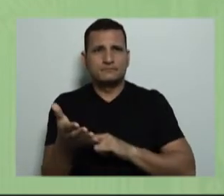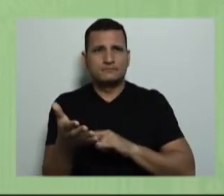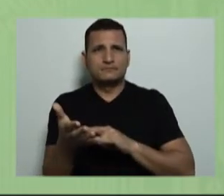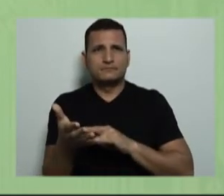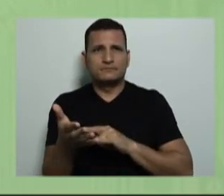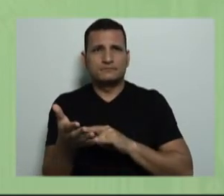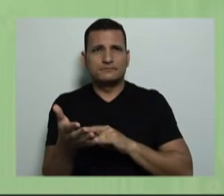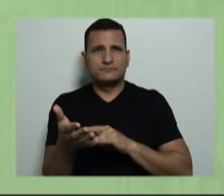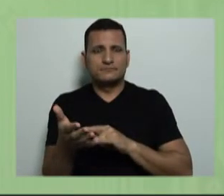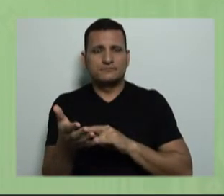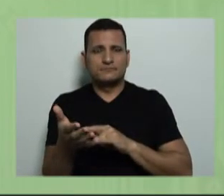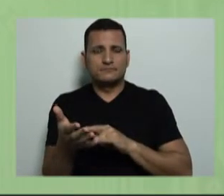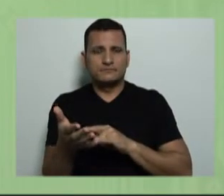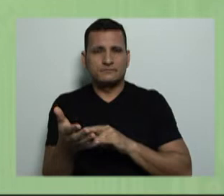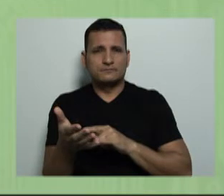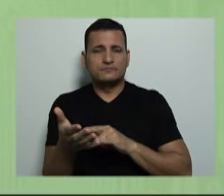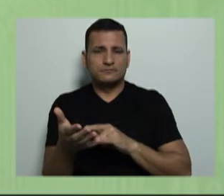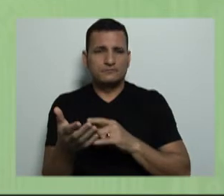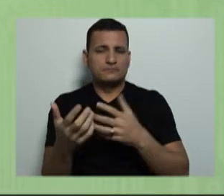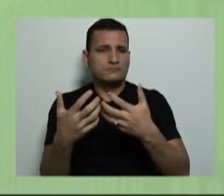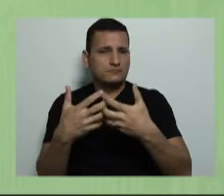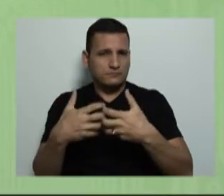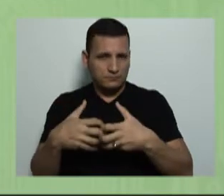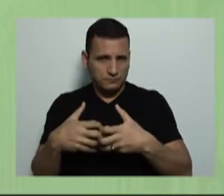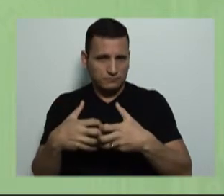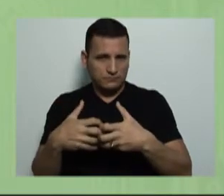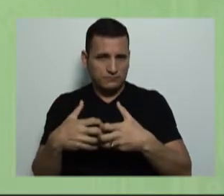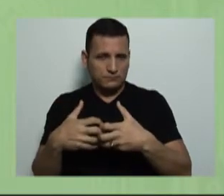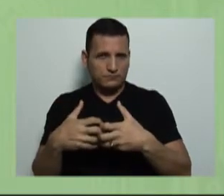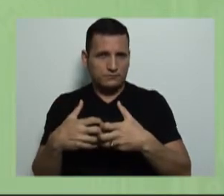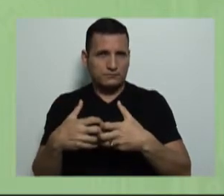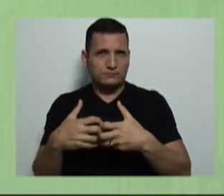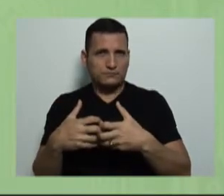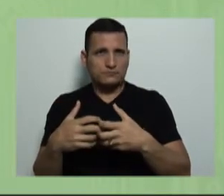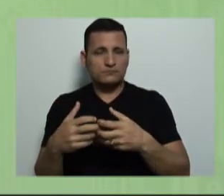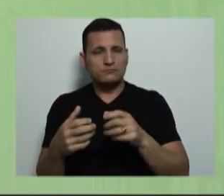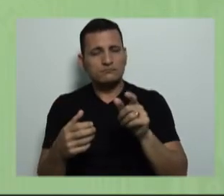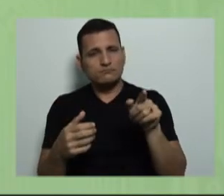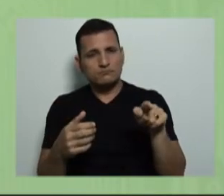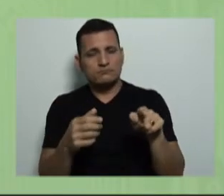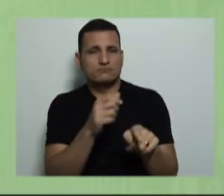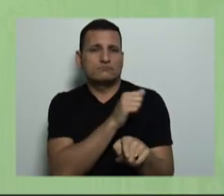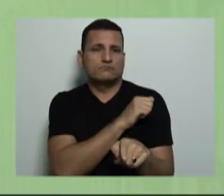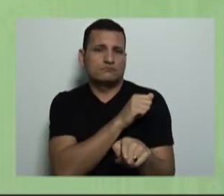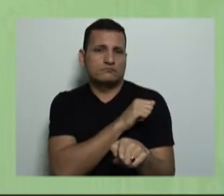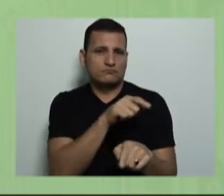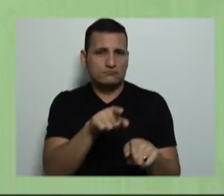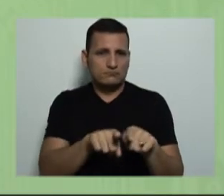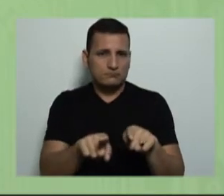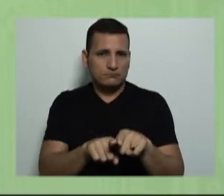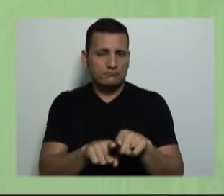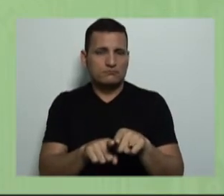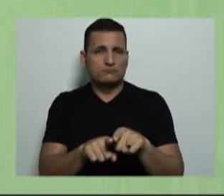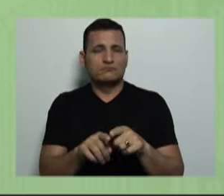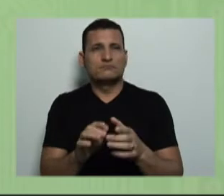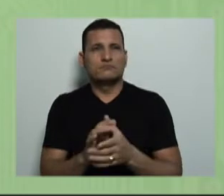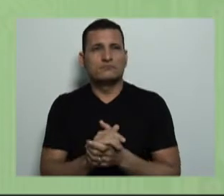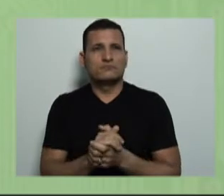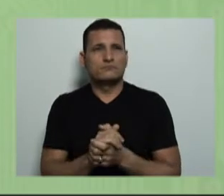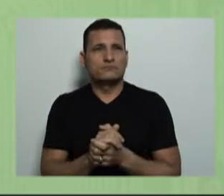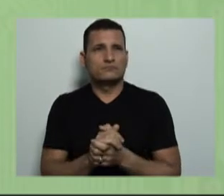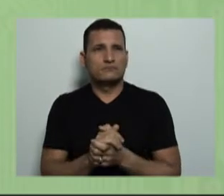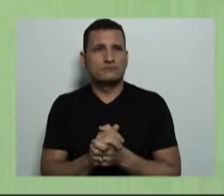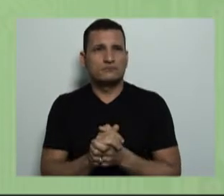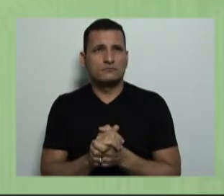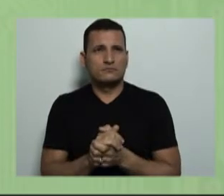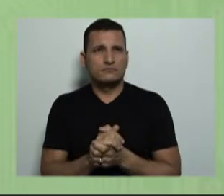de compromisso com o Instituto Federal de Rondônia e com o estagiário, zelando pelo seu cumprimento.